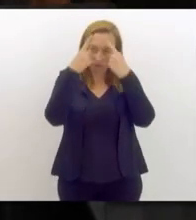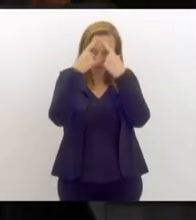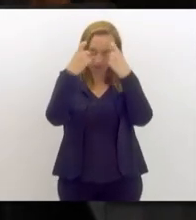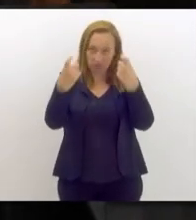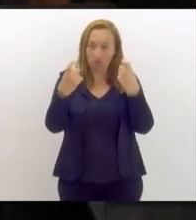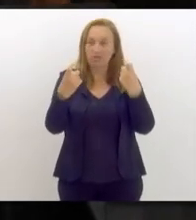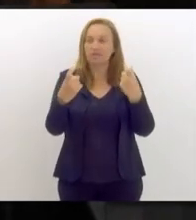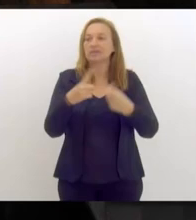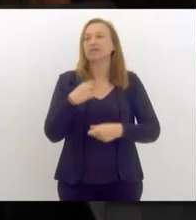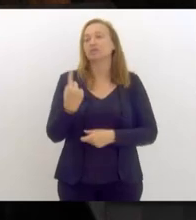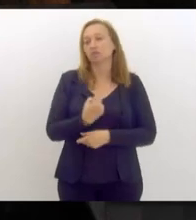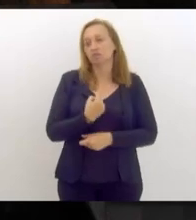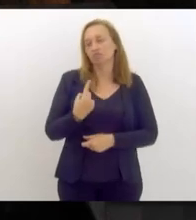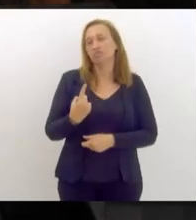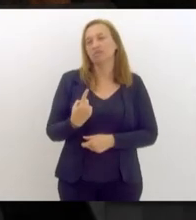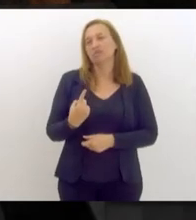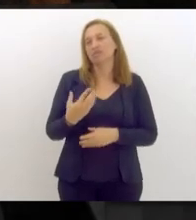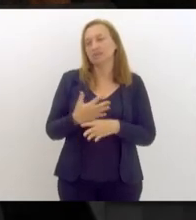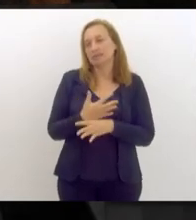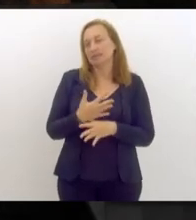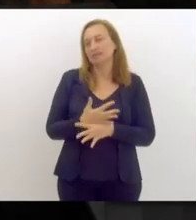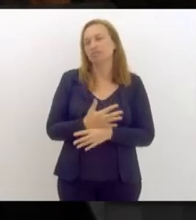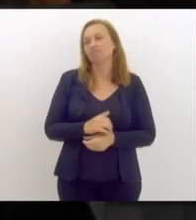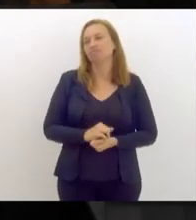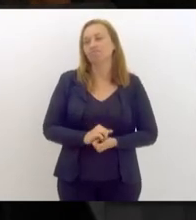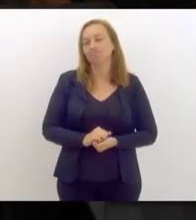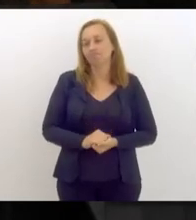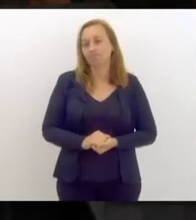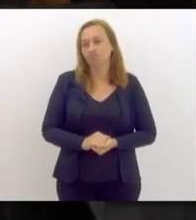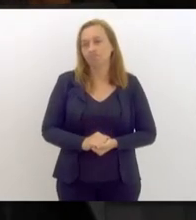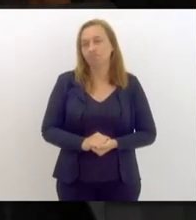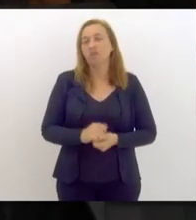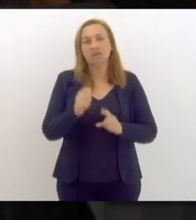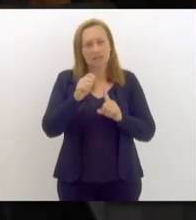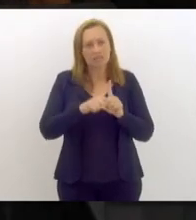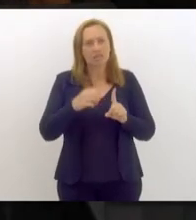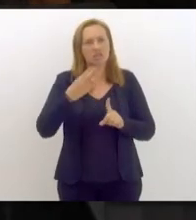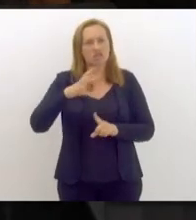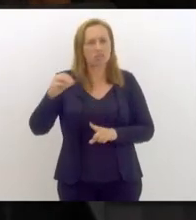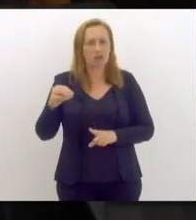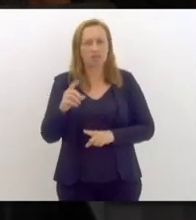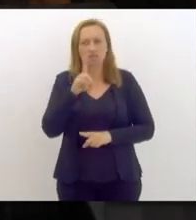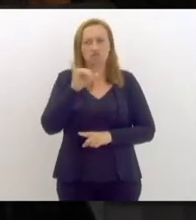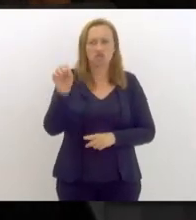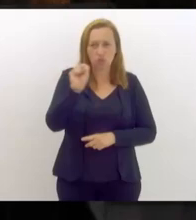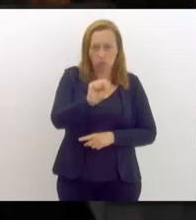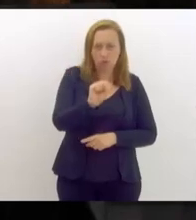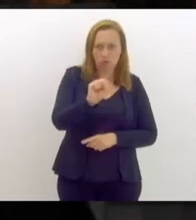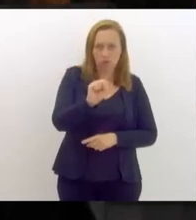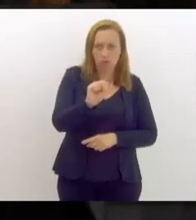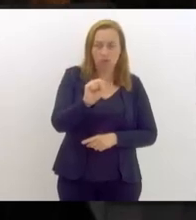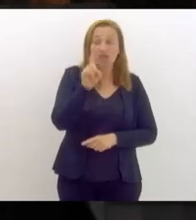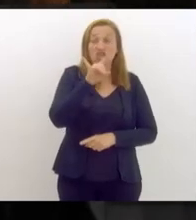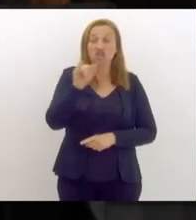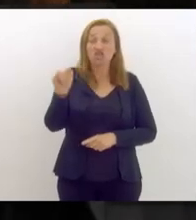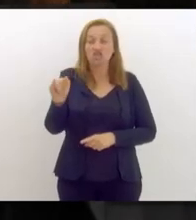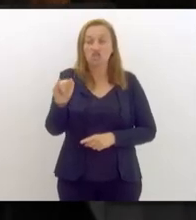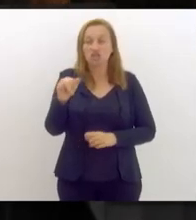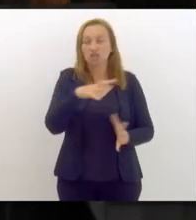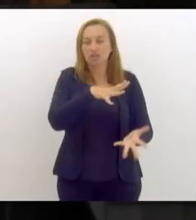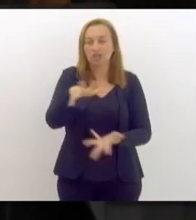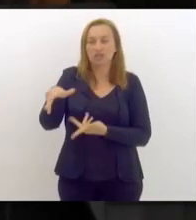na nossa cidade esse mês de março no dia oito é o dia internacional